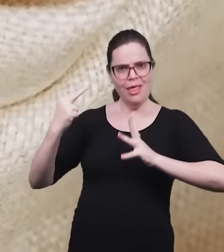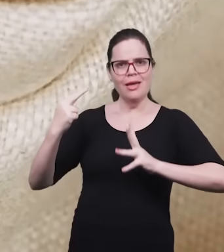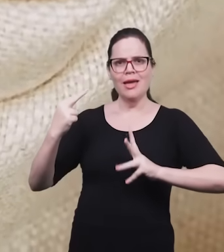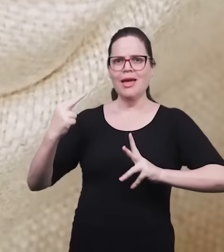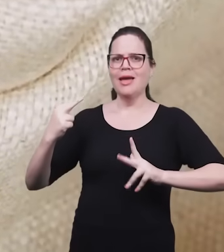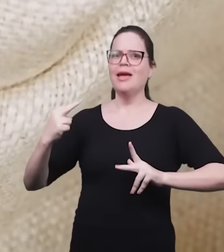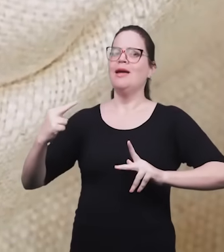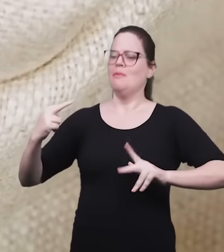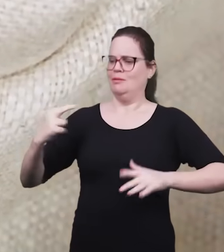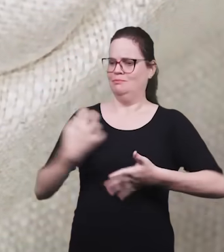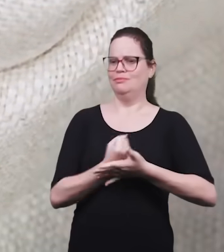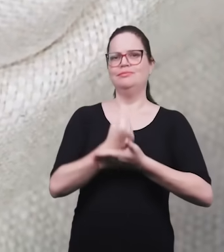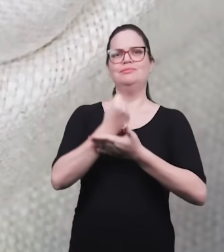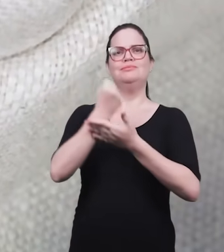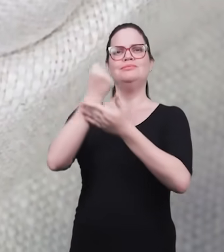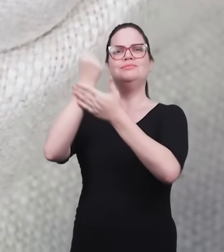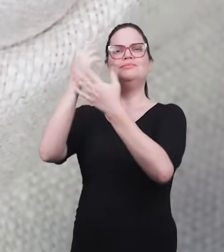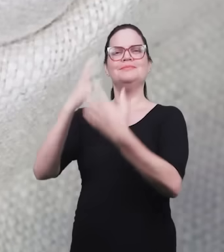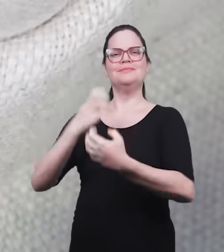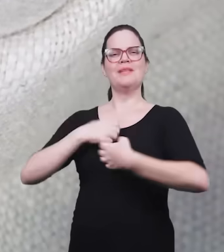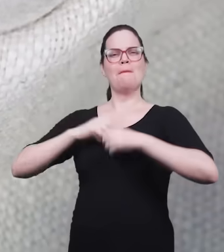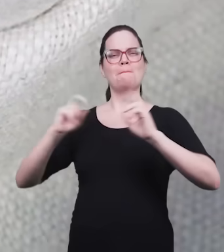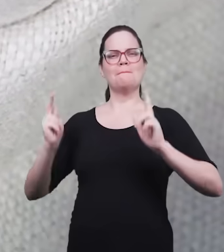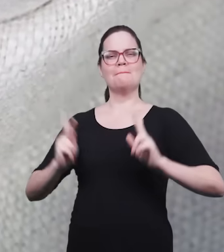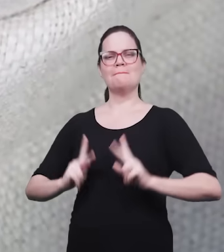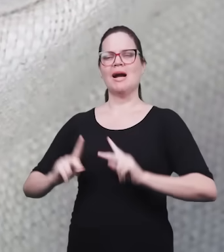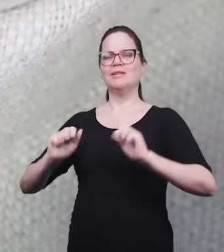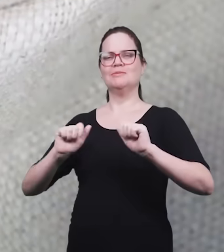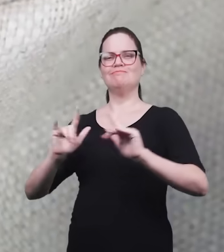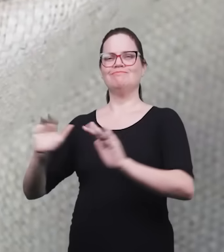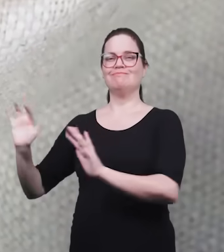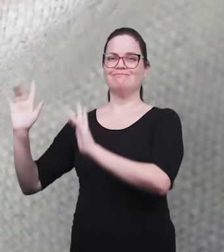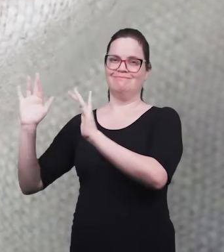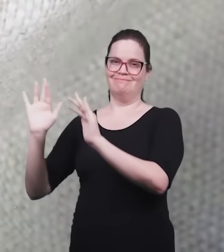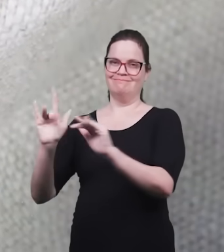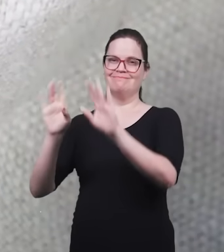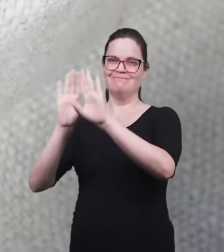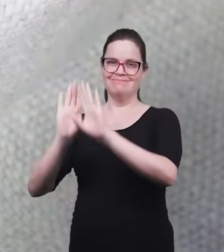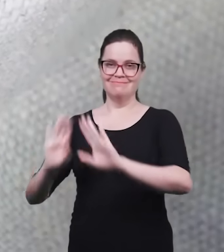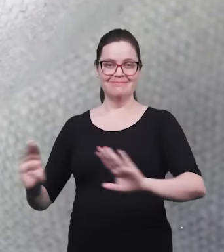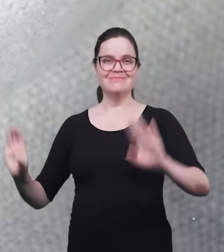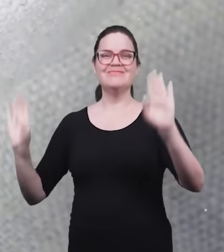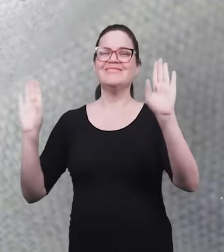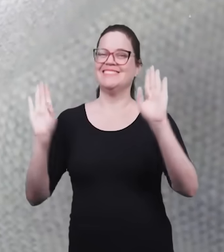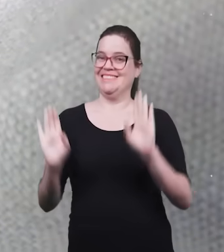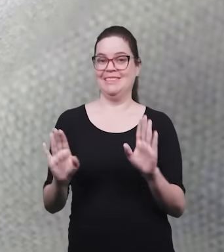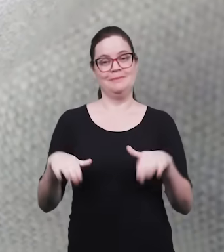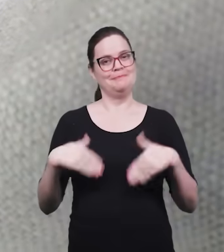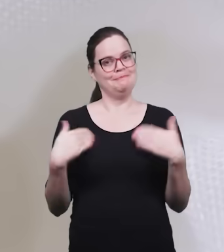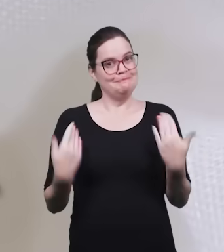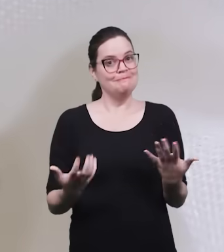dia, as vestes estando limpas, temos paz e alegria.